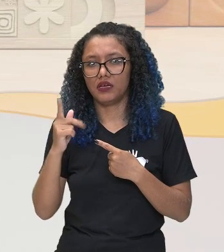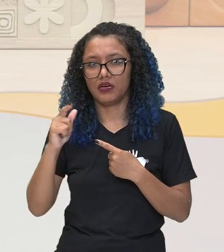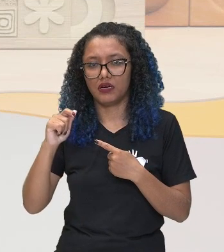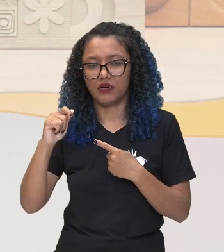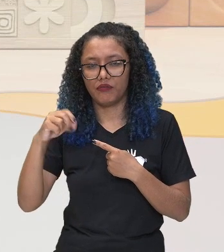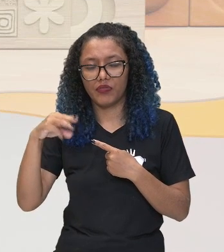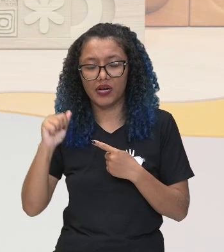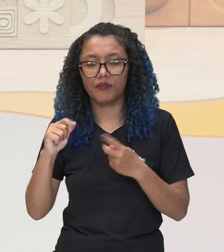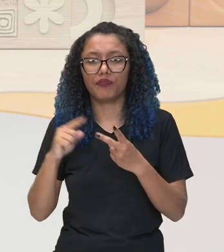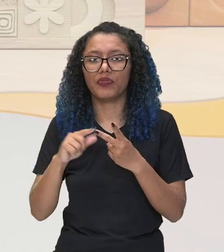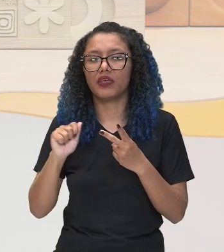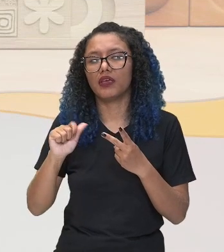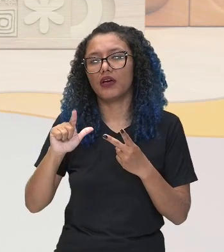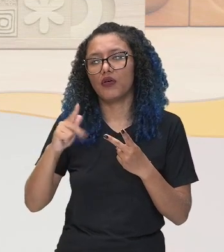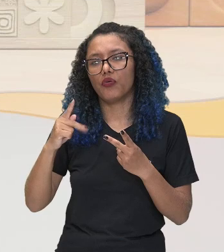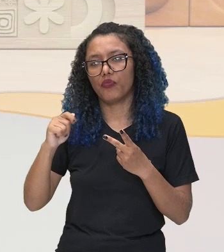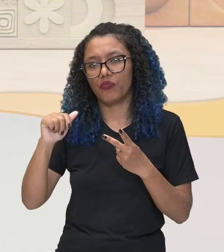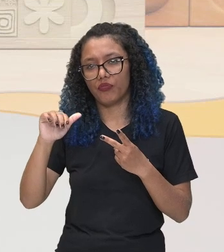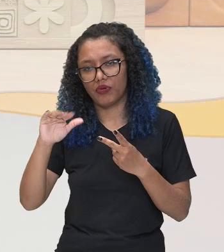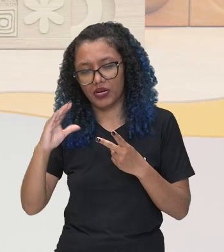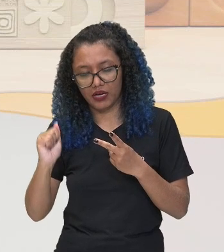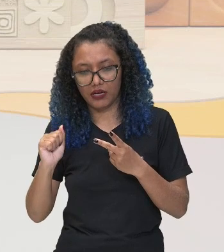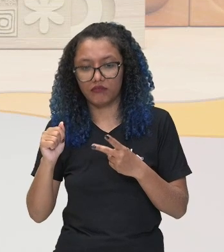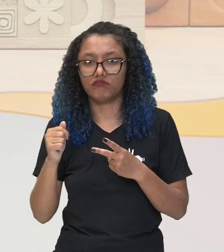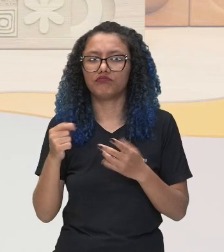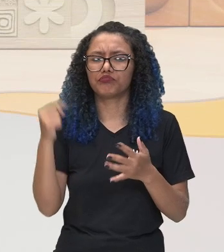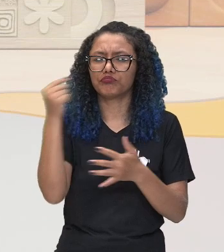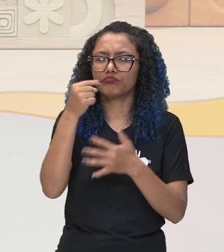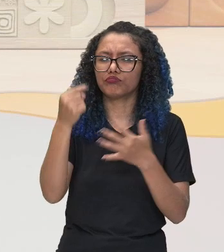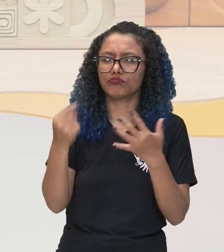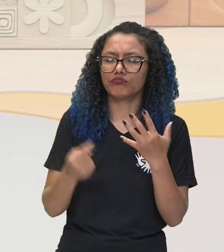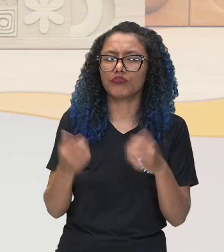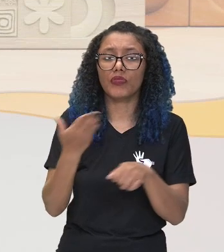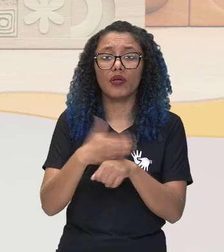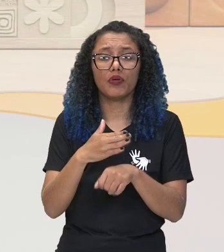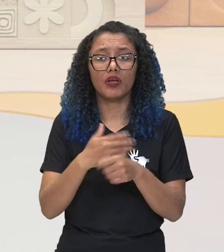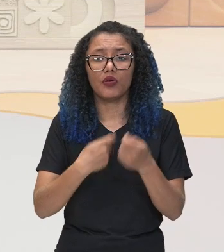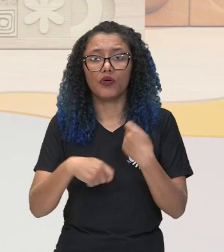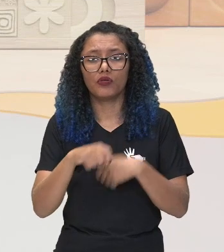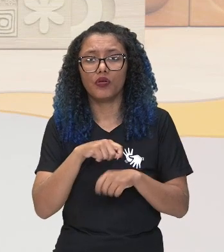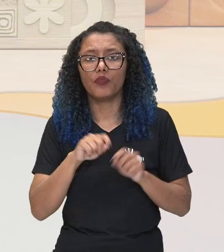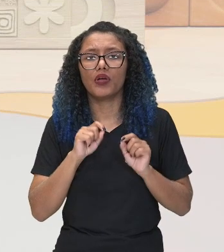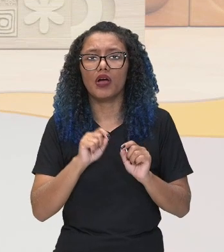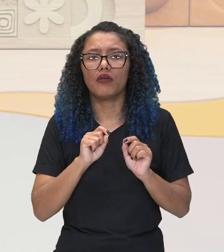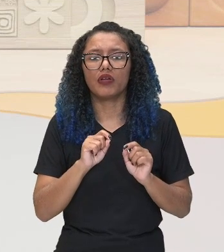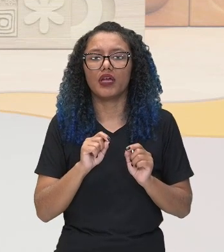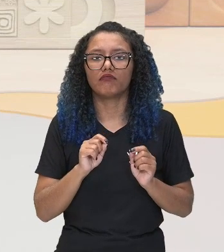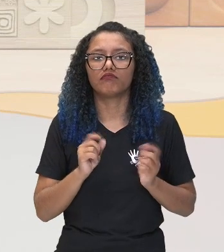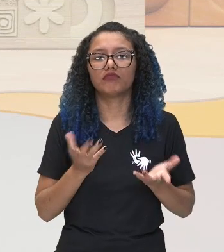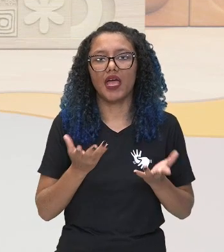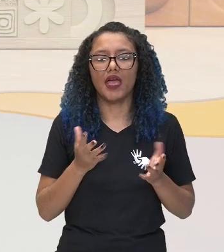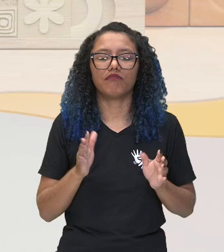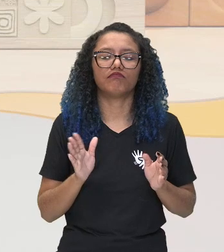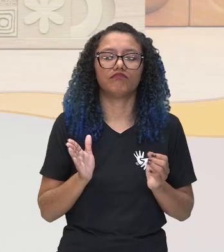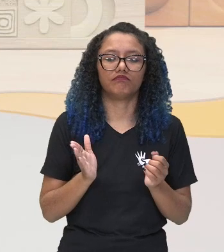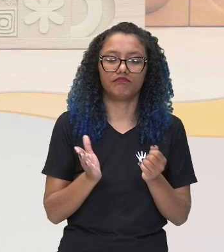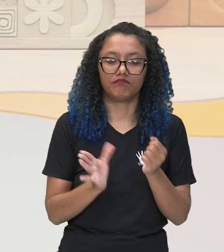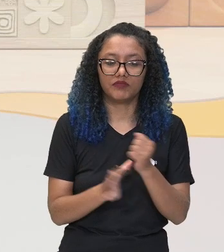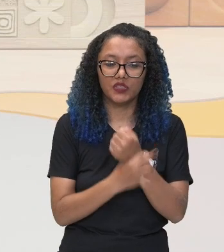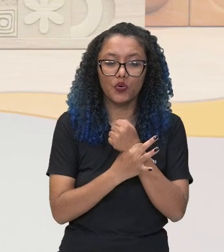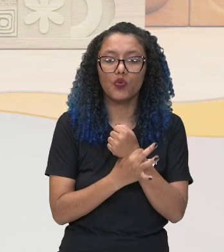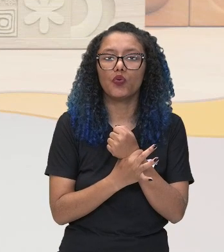a base para a produção que dava ali sustentação para a coroa espanhola. Então, vai se basear